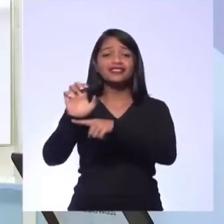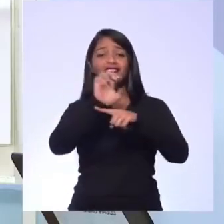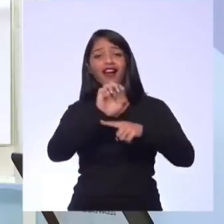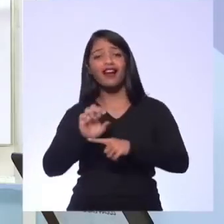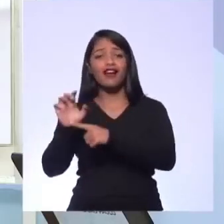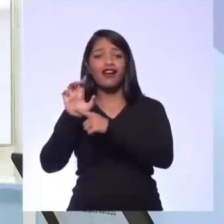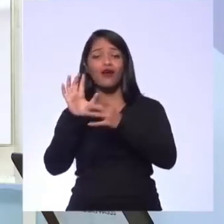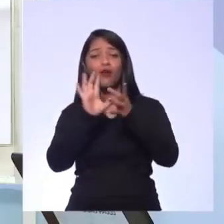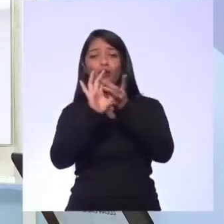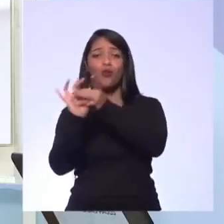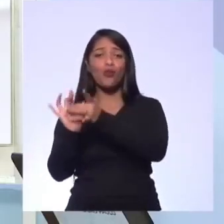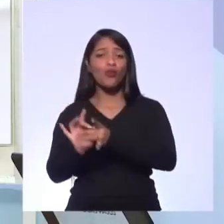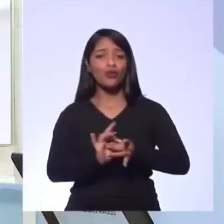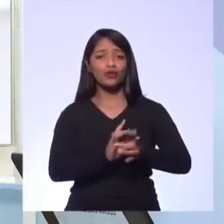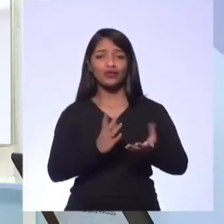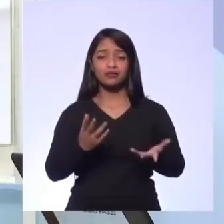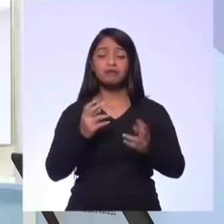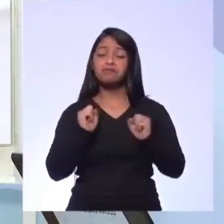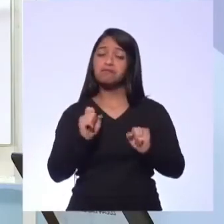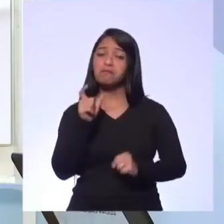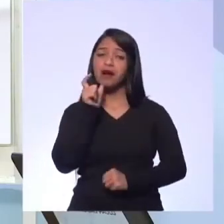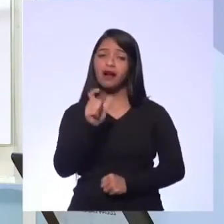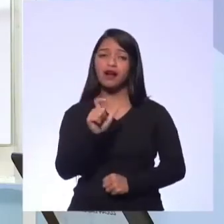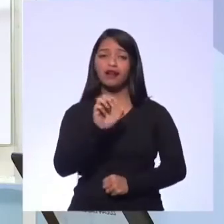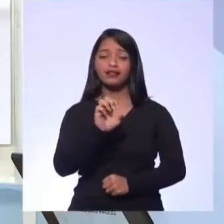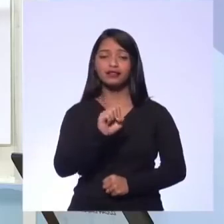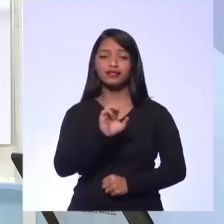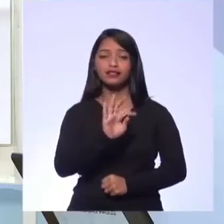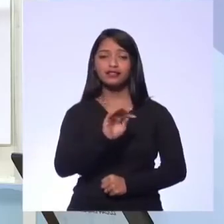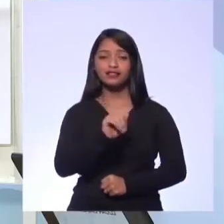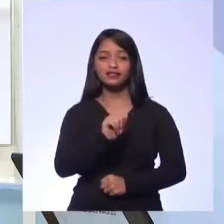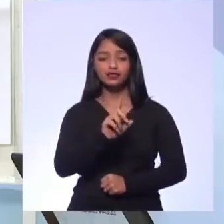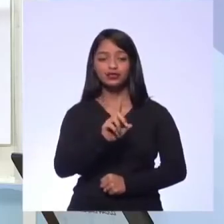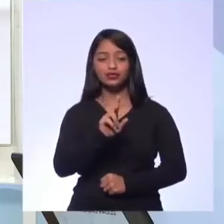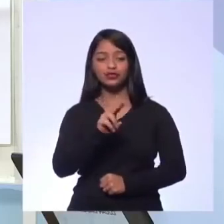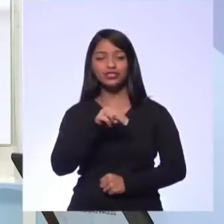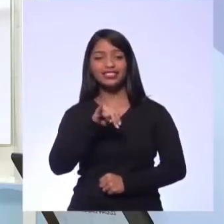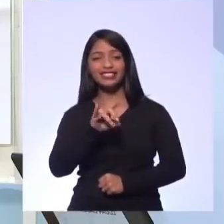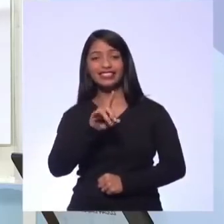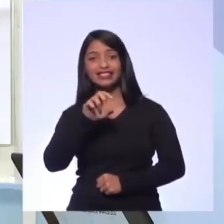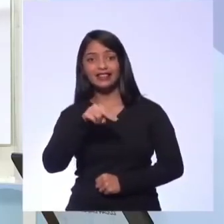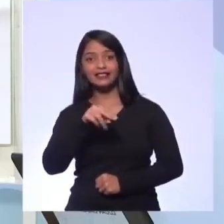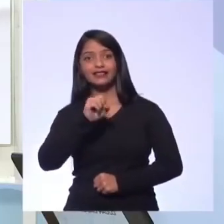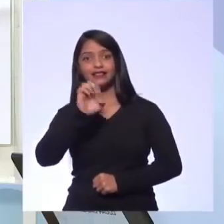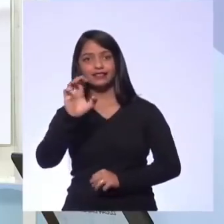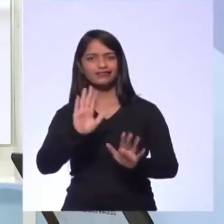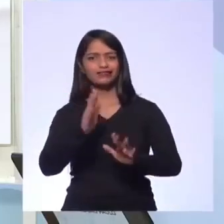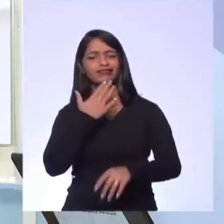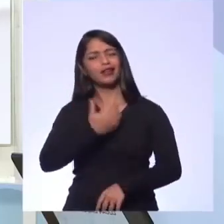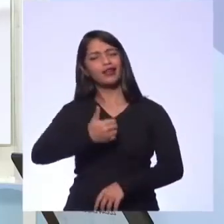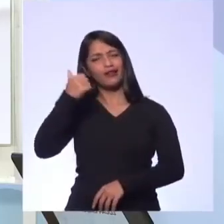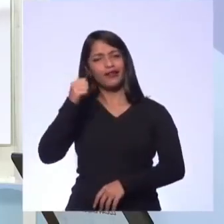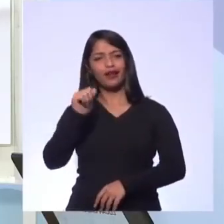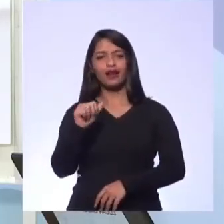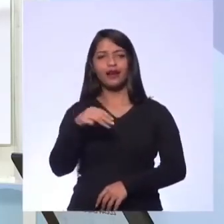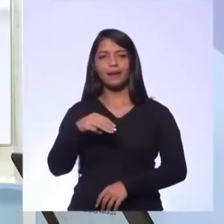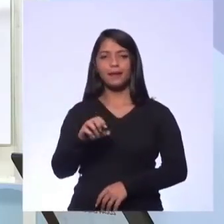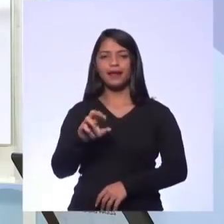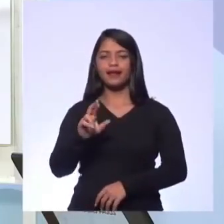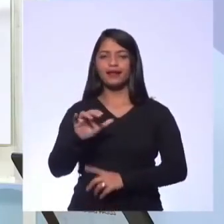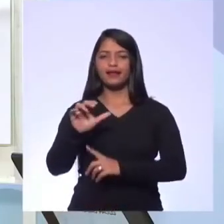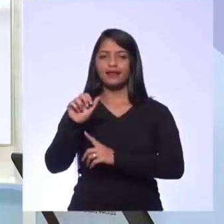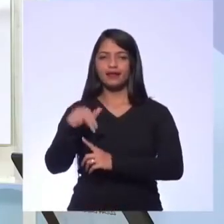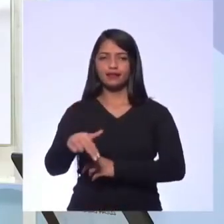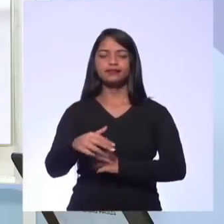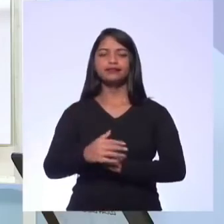falar estadunidenses, podem falar, mas a gente, né? É mais fácil falar América, certo? Popcorn, tem gente que falou que é da